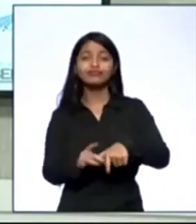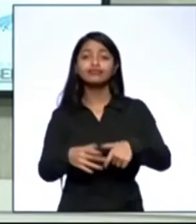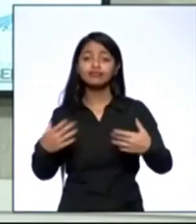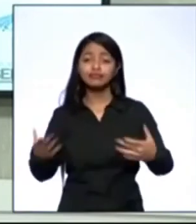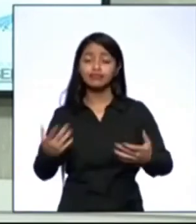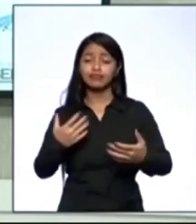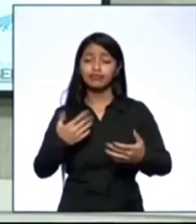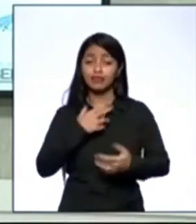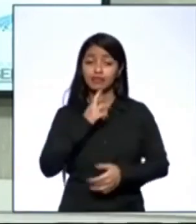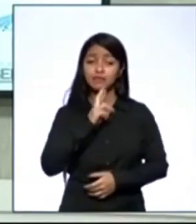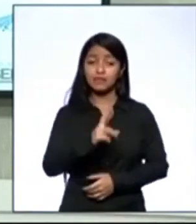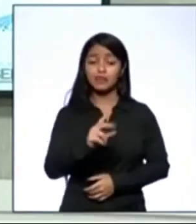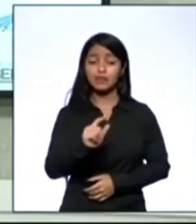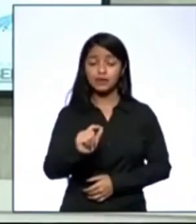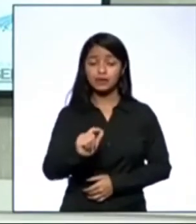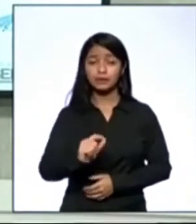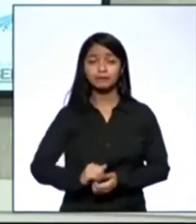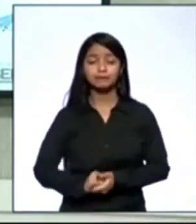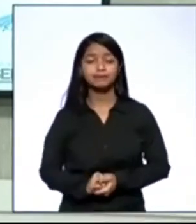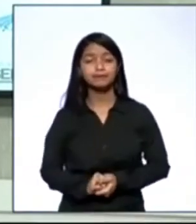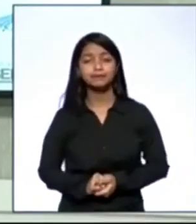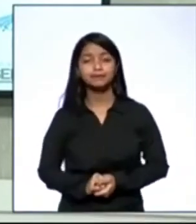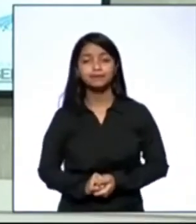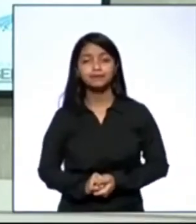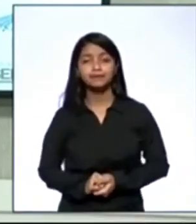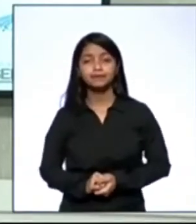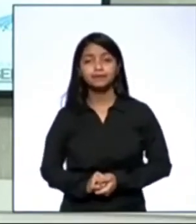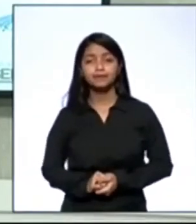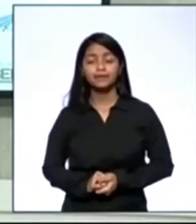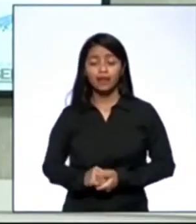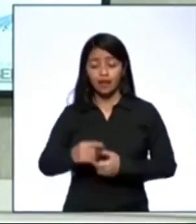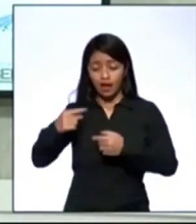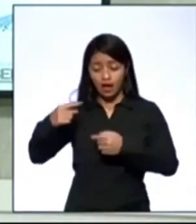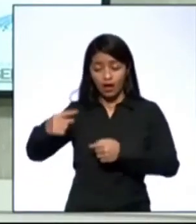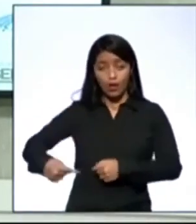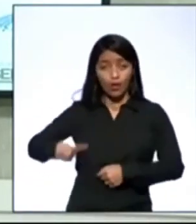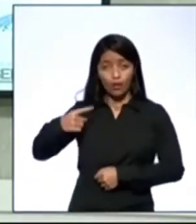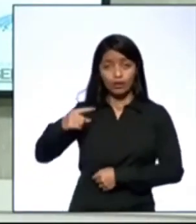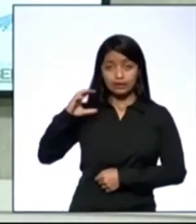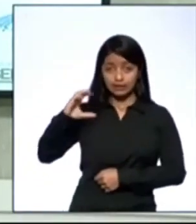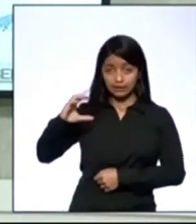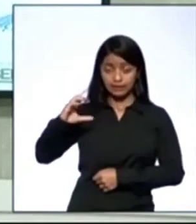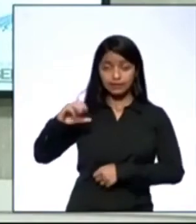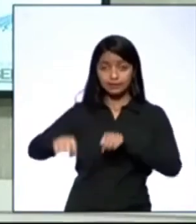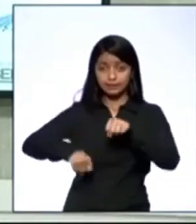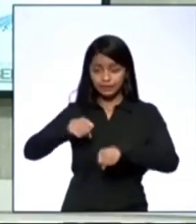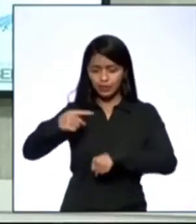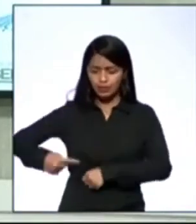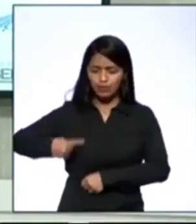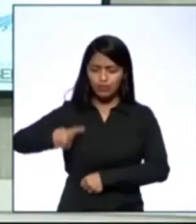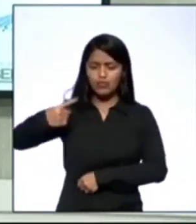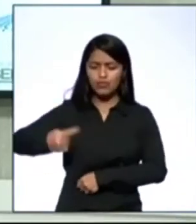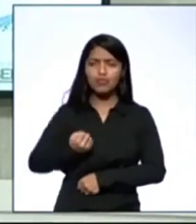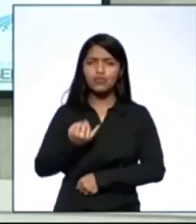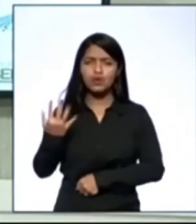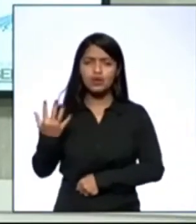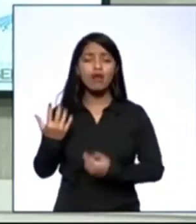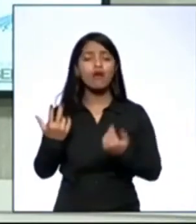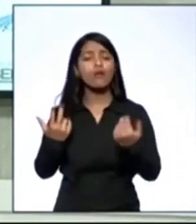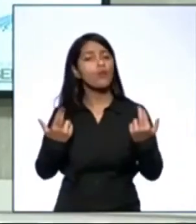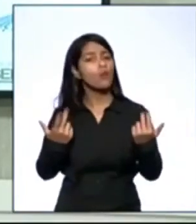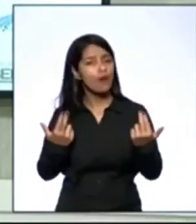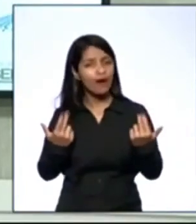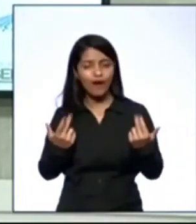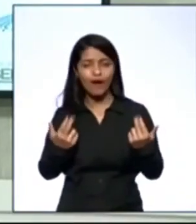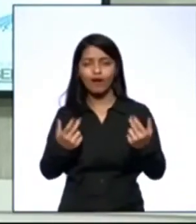aqui, portanto, que o número de voltas que a roda C da bicicleta vai dar vai ser igual ao número de voltas